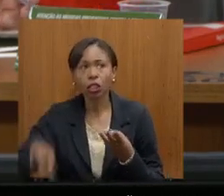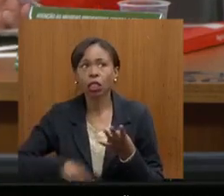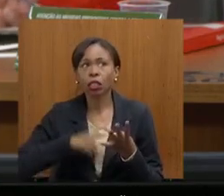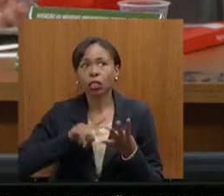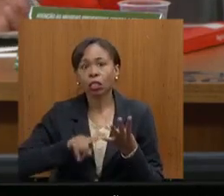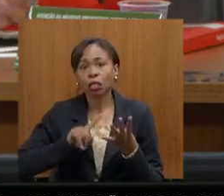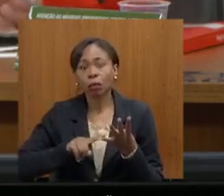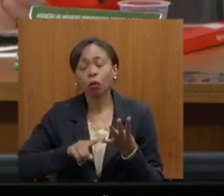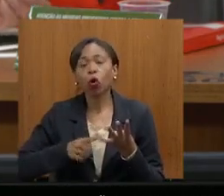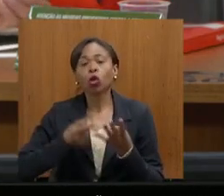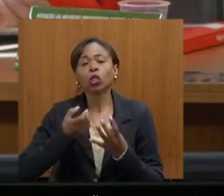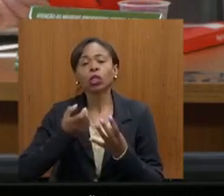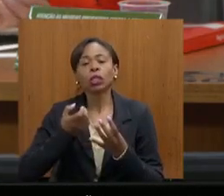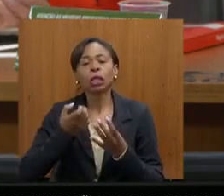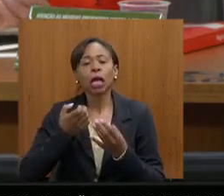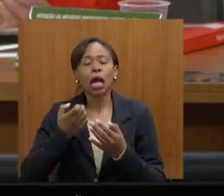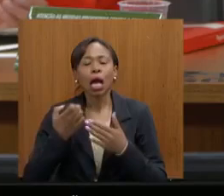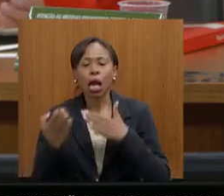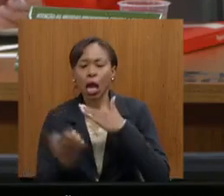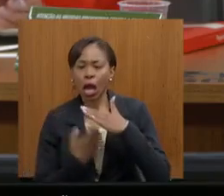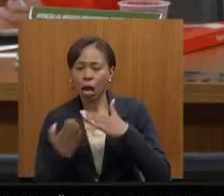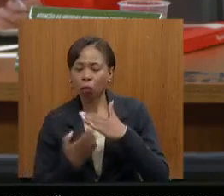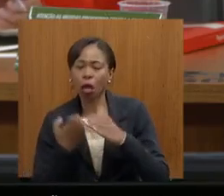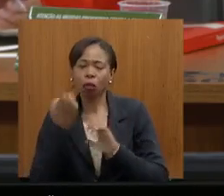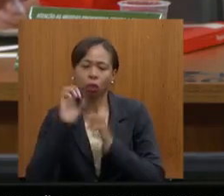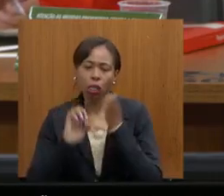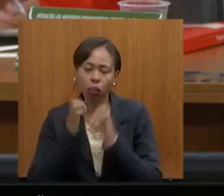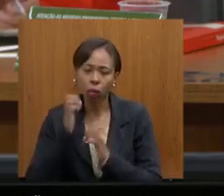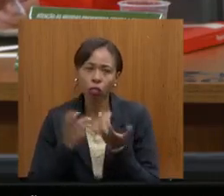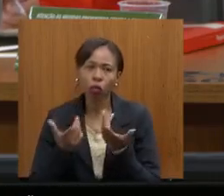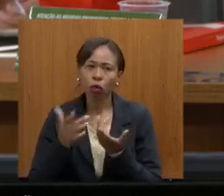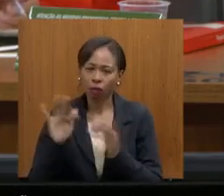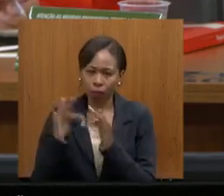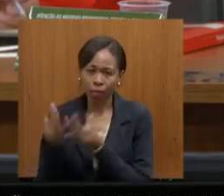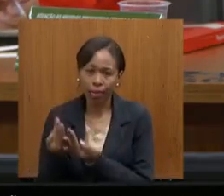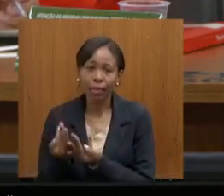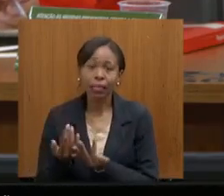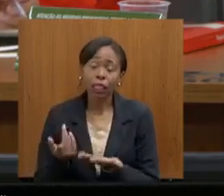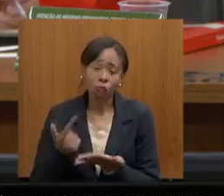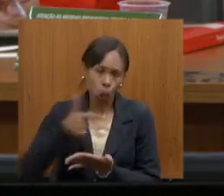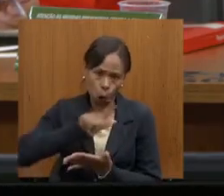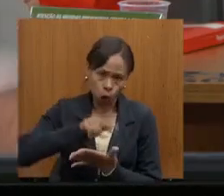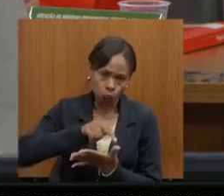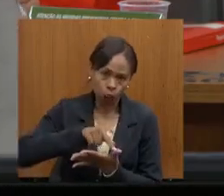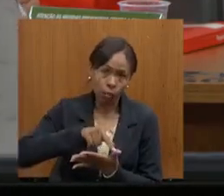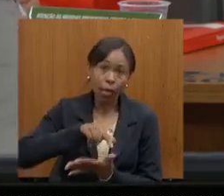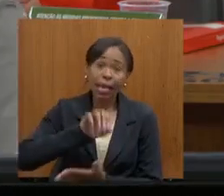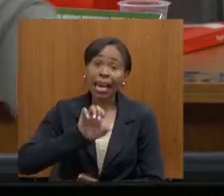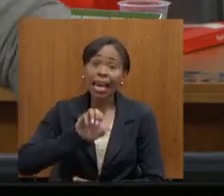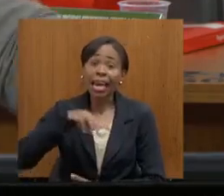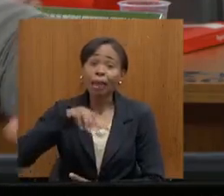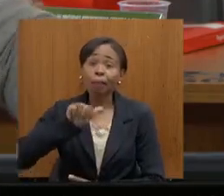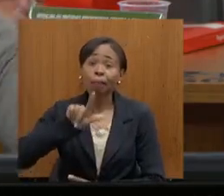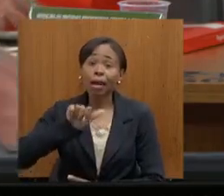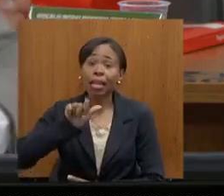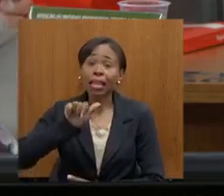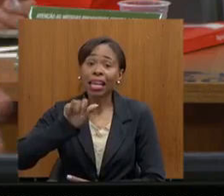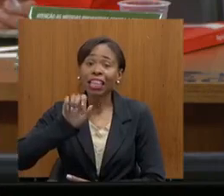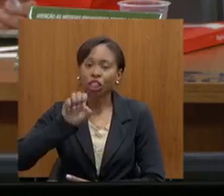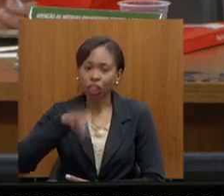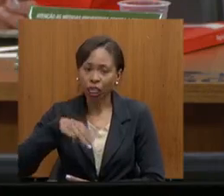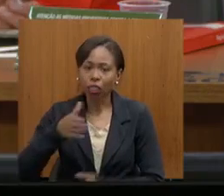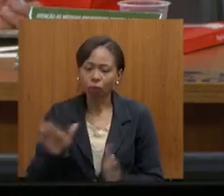depois de empreendimentos imobiliários e o setor de embalagens E aí é uma coisa interessante para o setor de embalagem porque